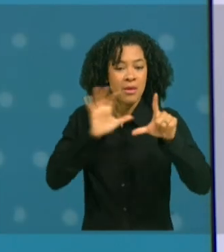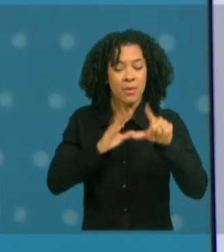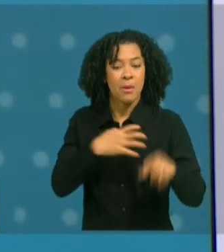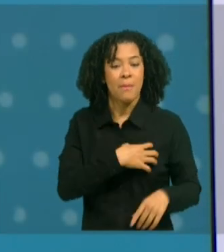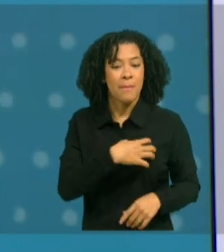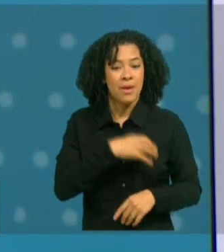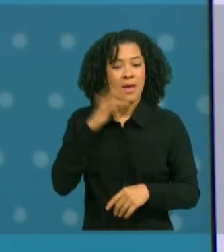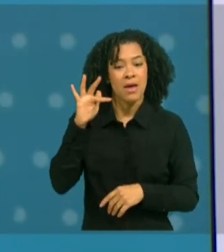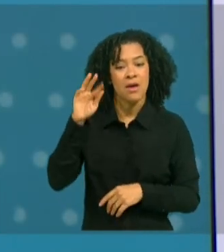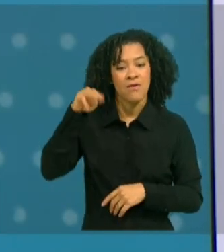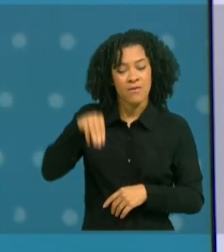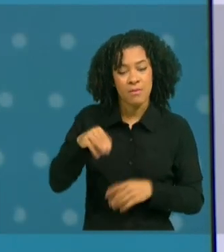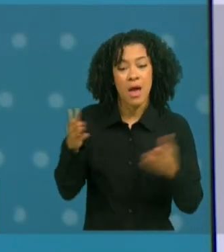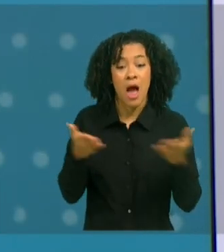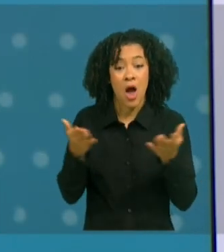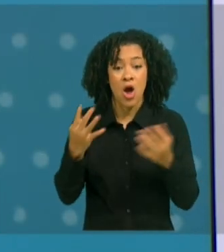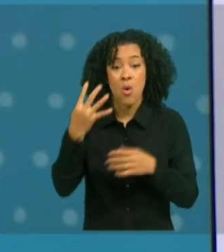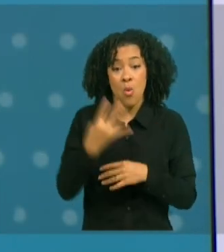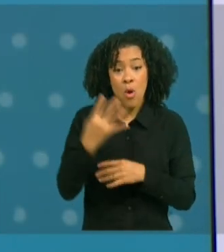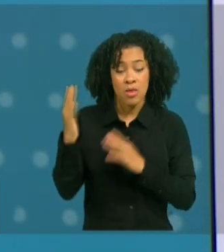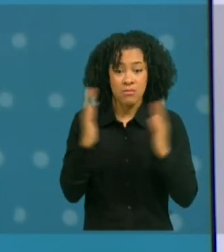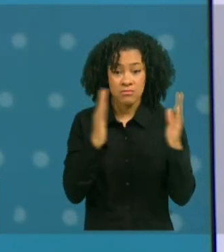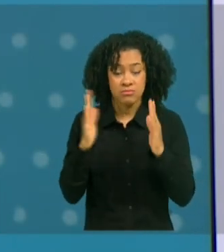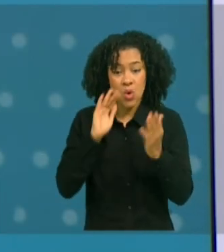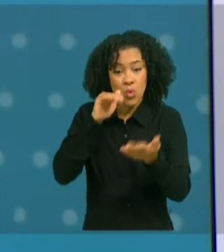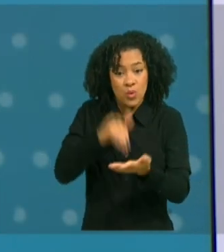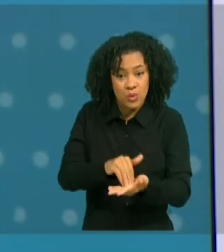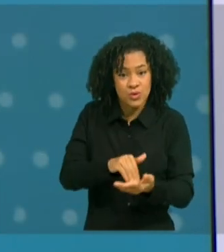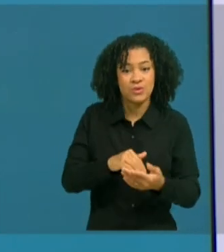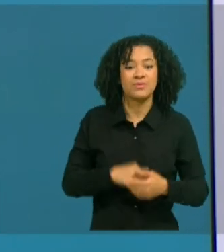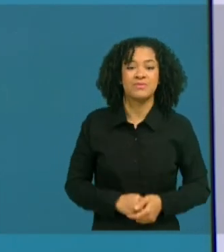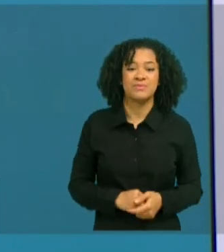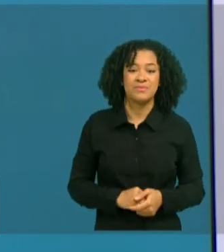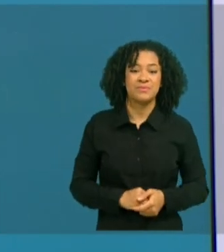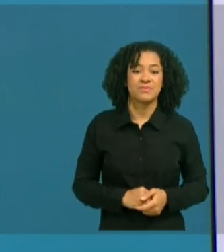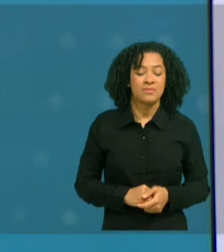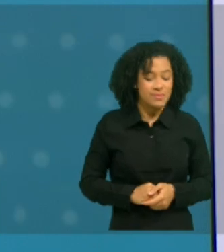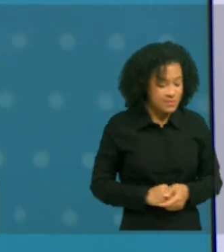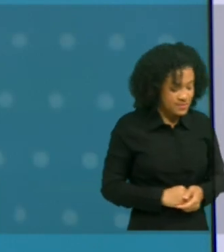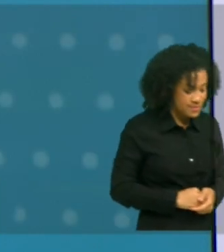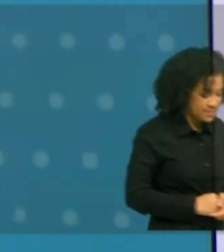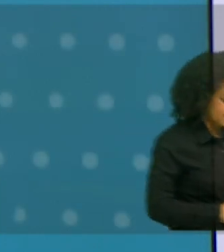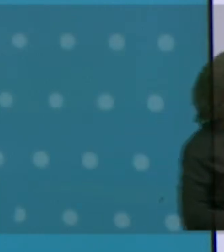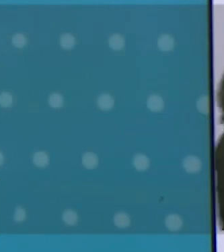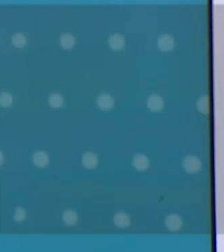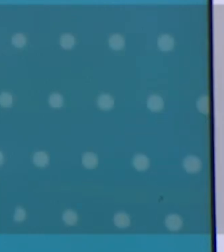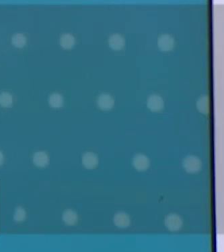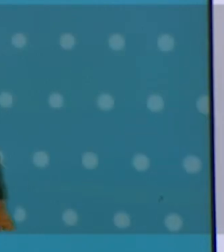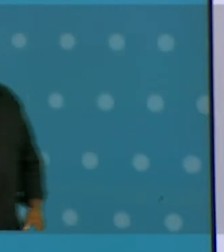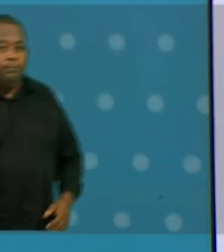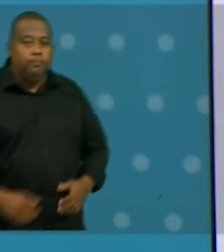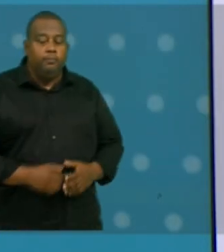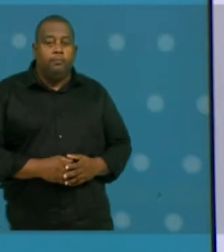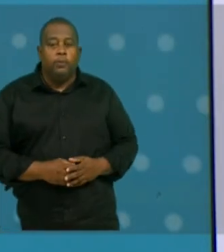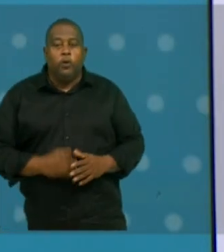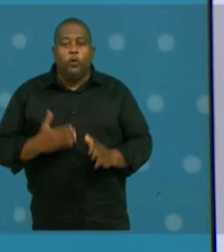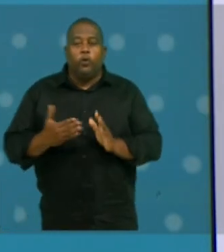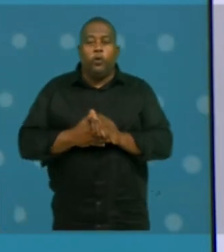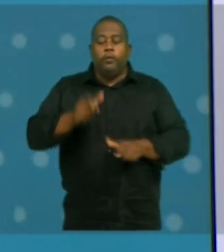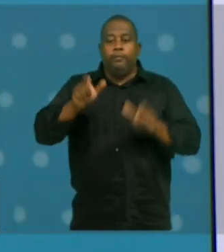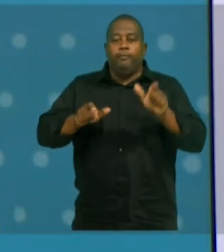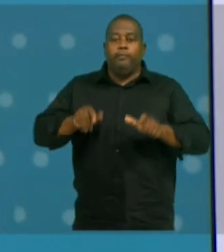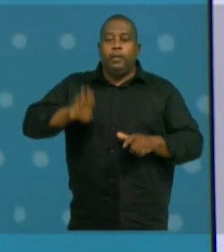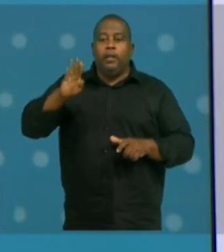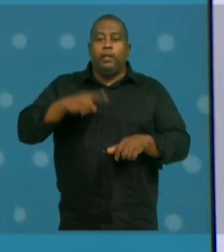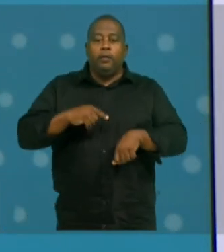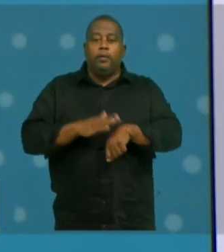Vamos agora para o Quarto e último bloco do nosso debate Esse é o bloco das considerações finais todas as candidatas vão